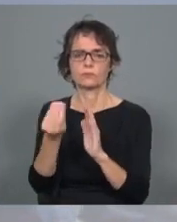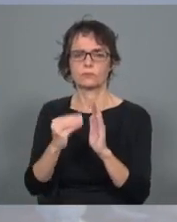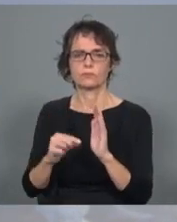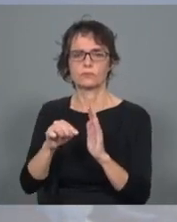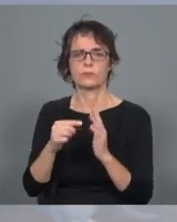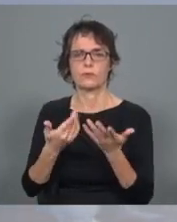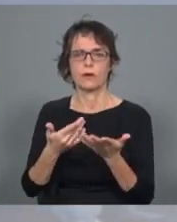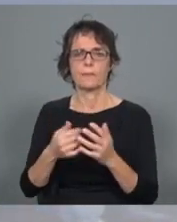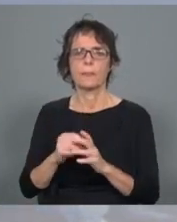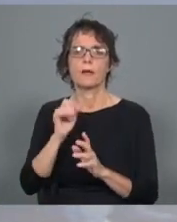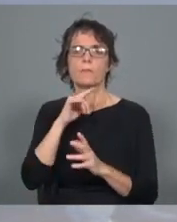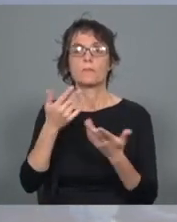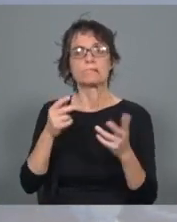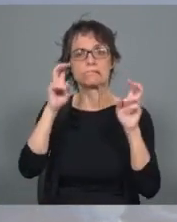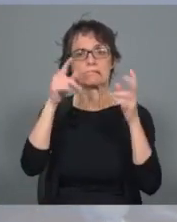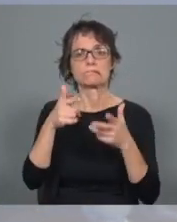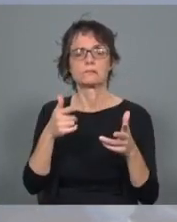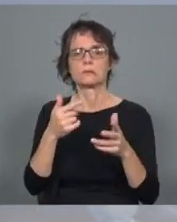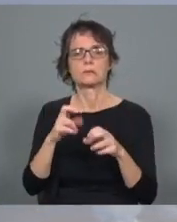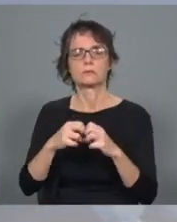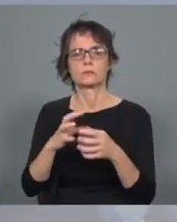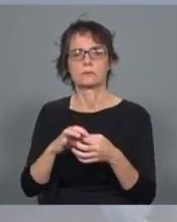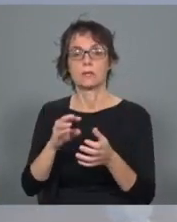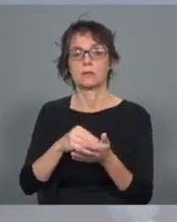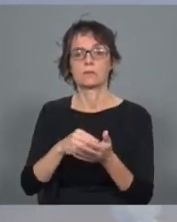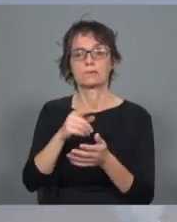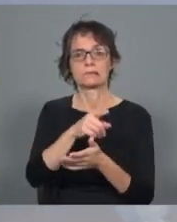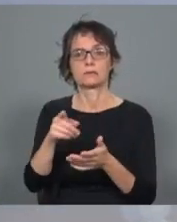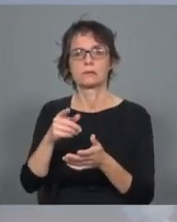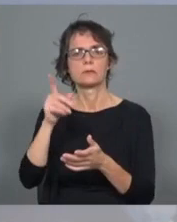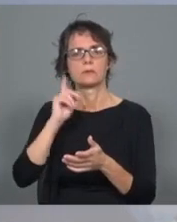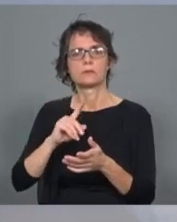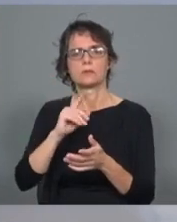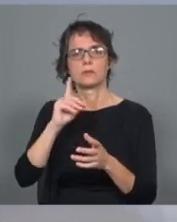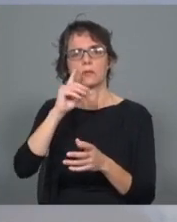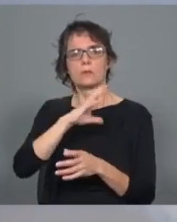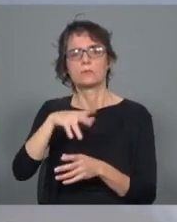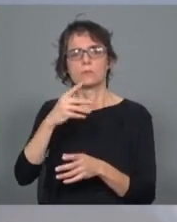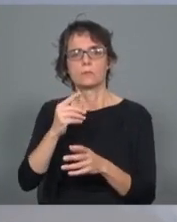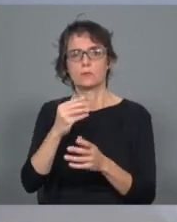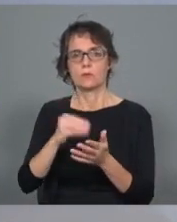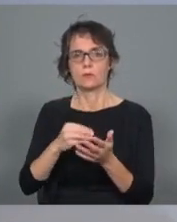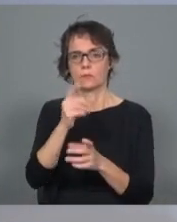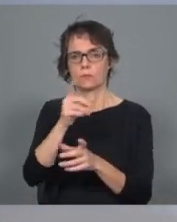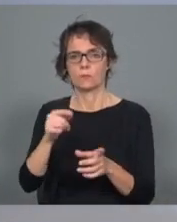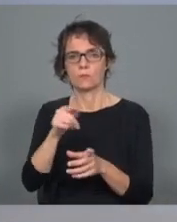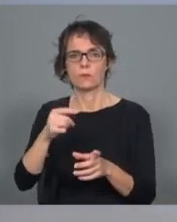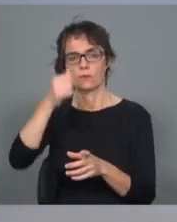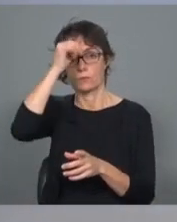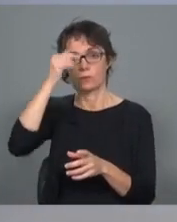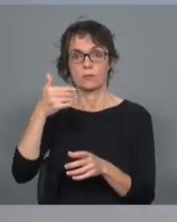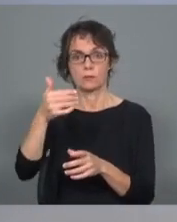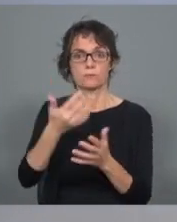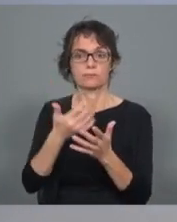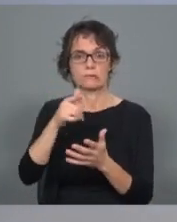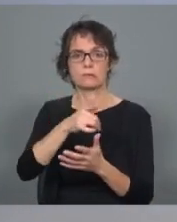Agora olhamos a problemática da pobreza, sublinhada pelo Dia Mundial dos Pobres, que se assinala no próximo domingo. É a